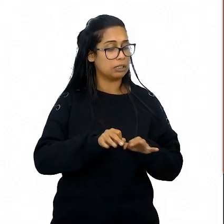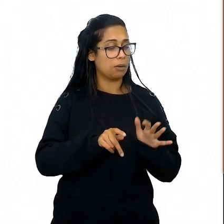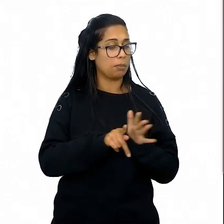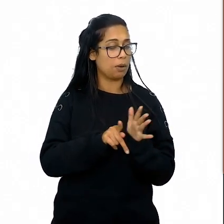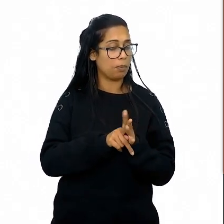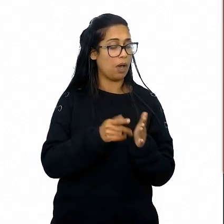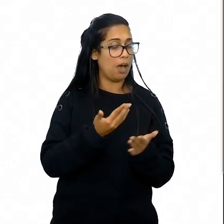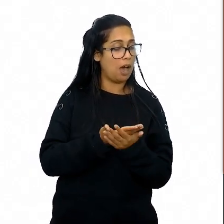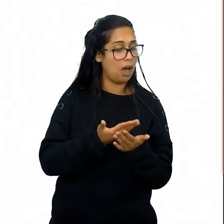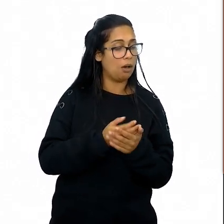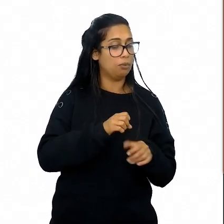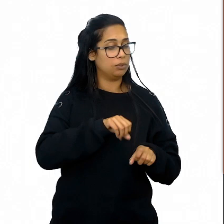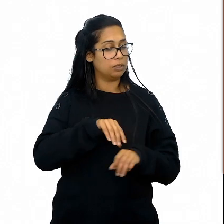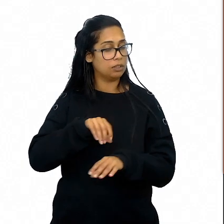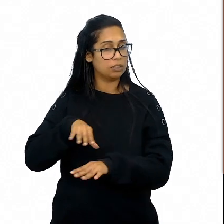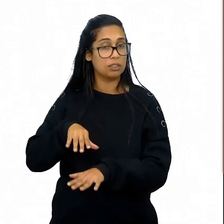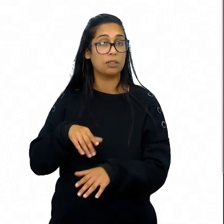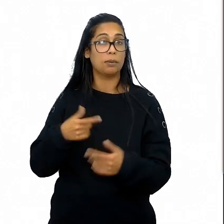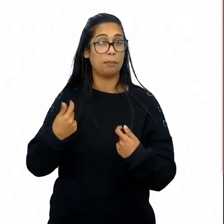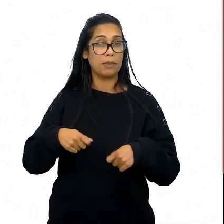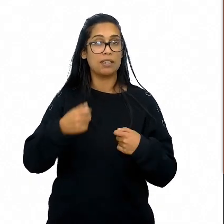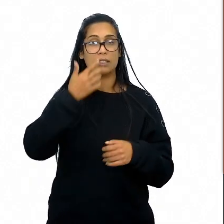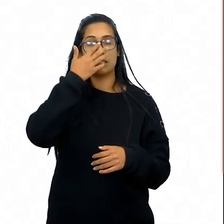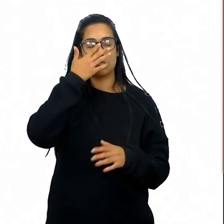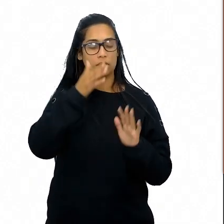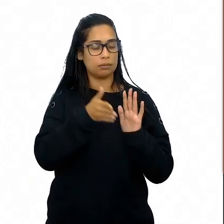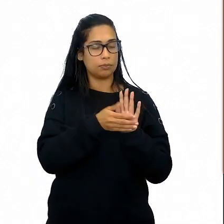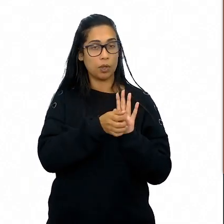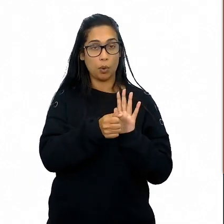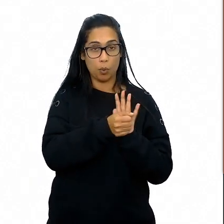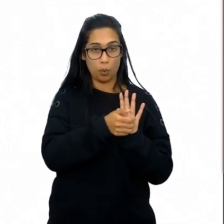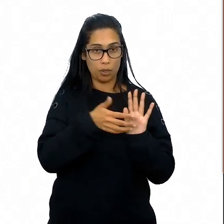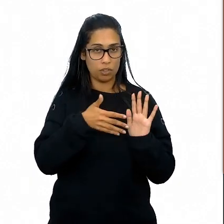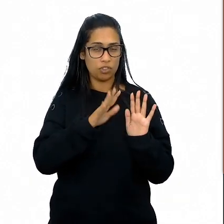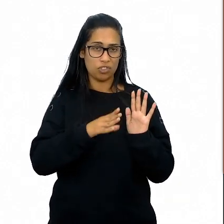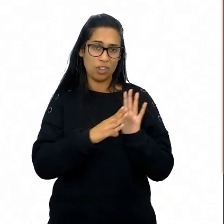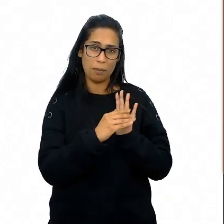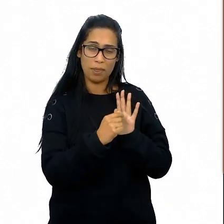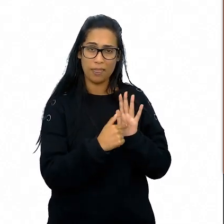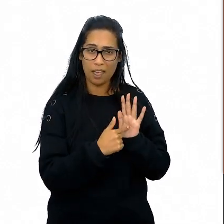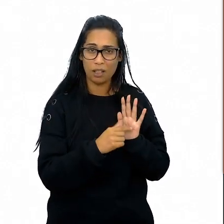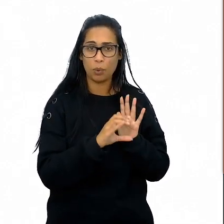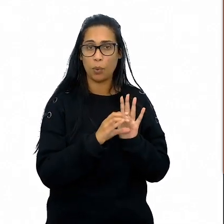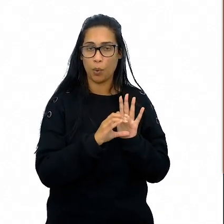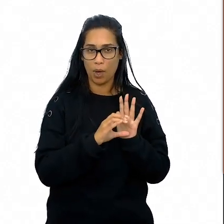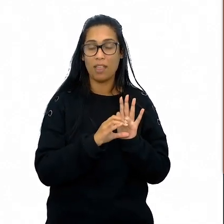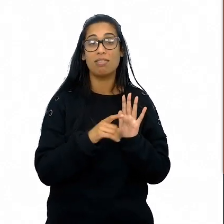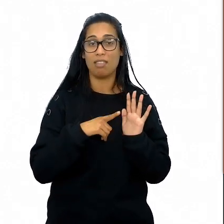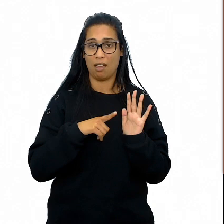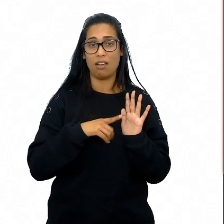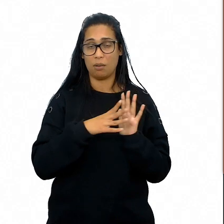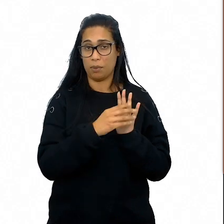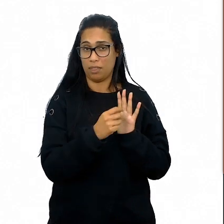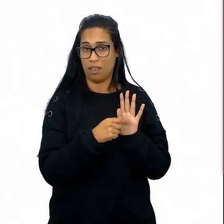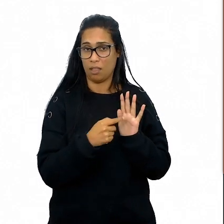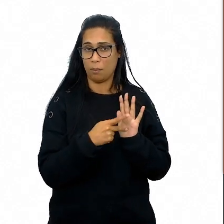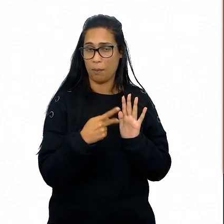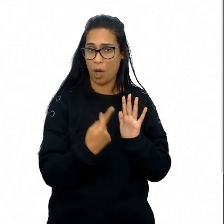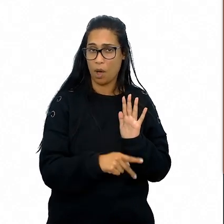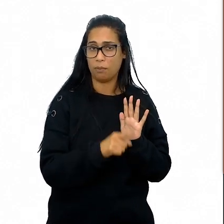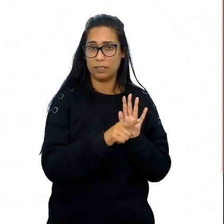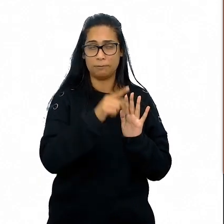plano de aula eu vou lá e consulta o currículo e aí eu vou olhar muitas vezes aquela aquela aquela etapa